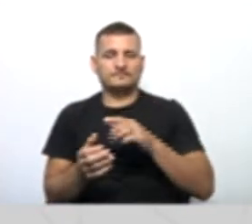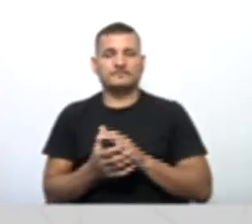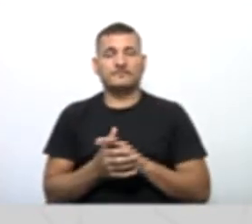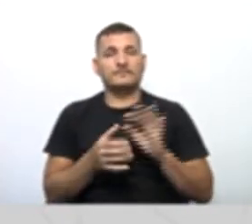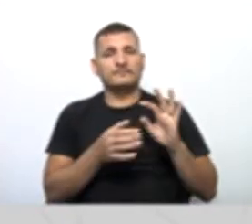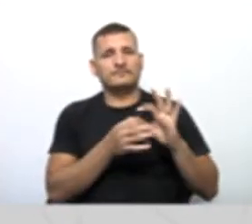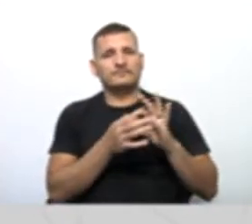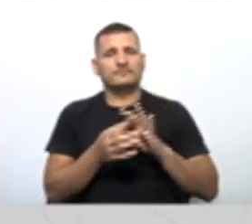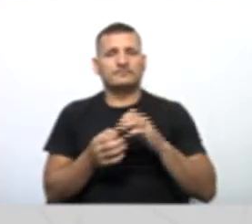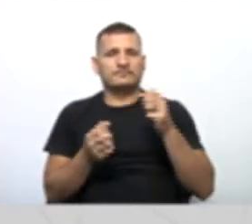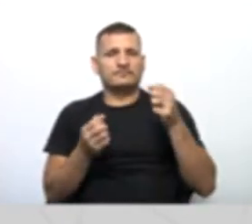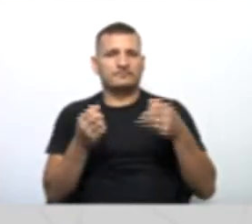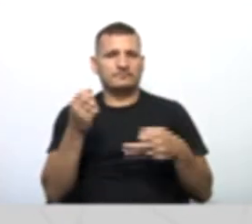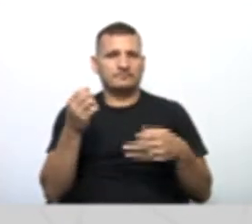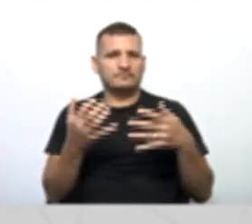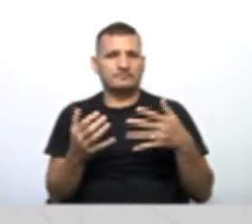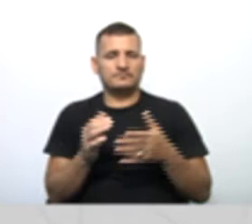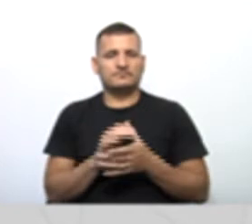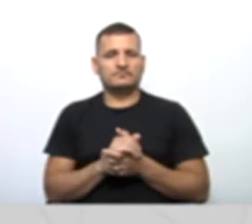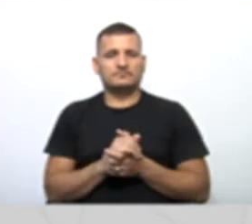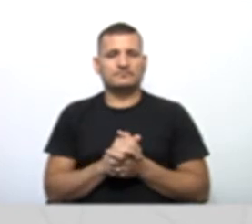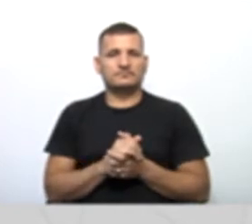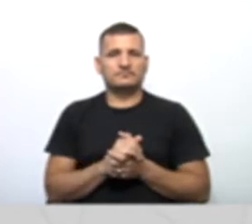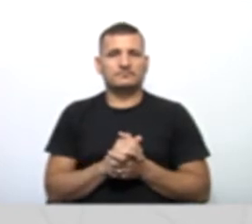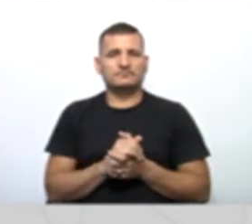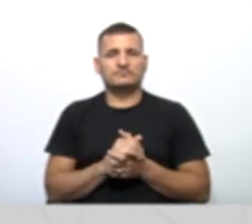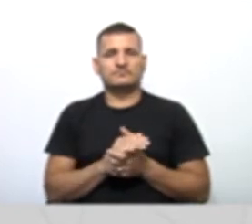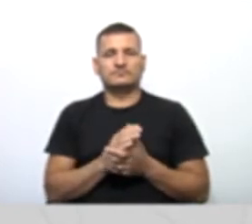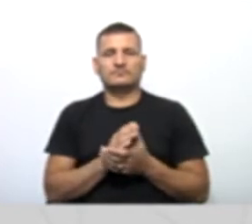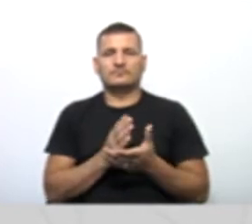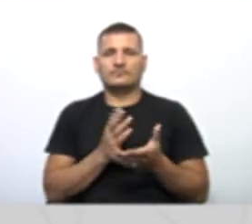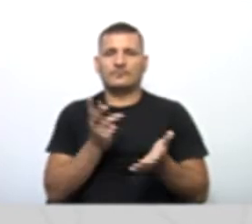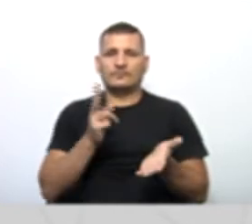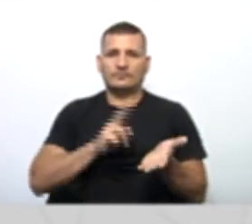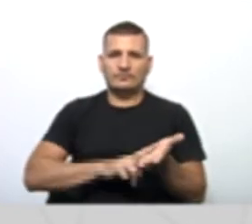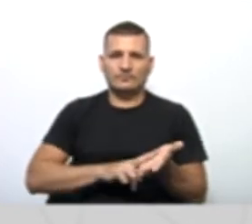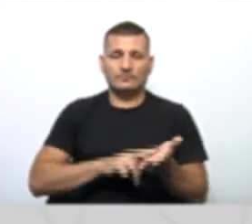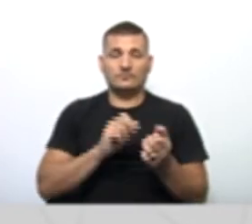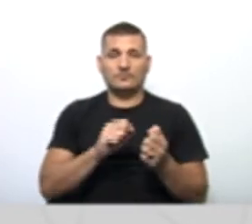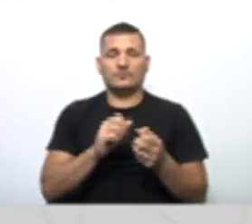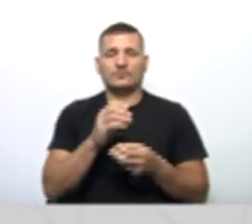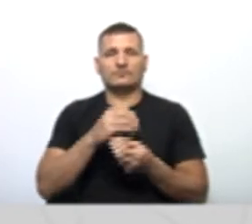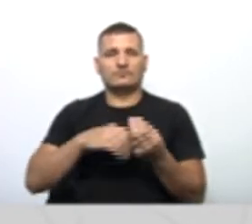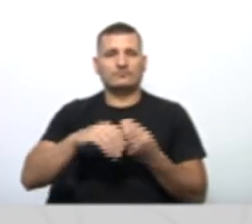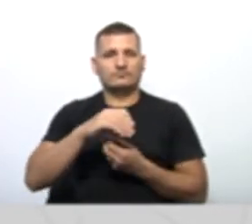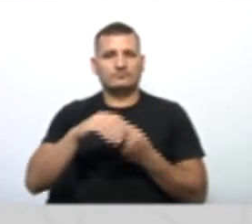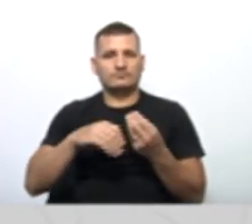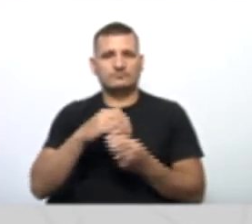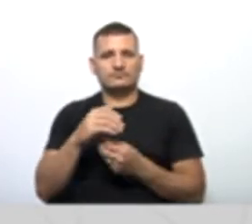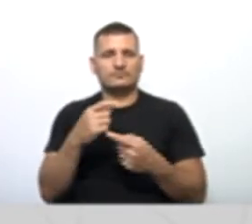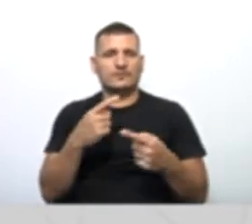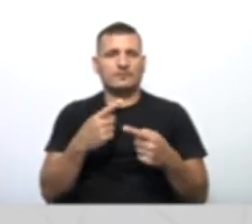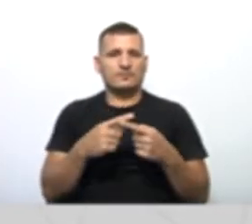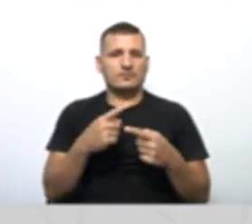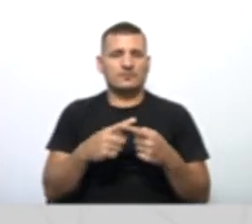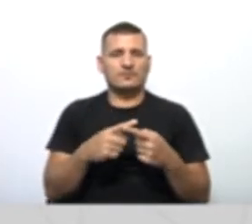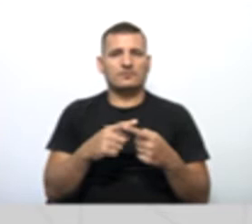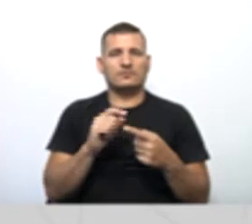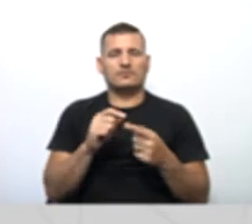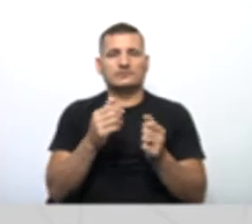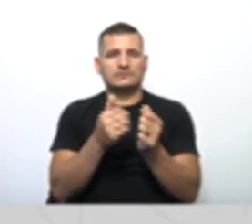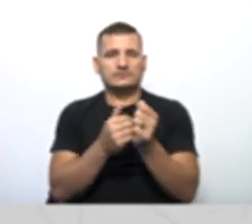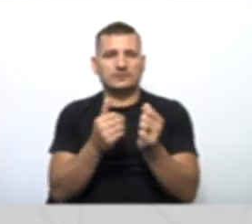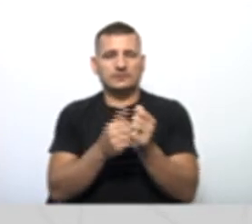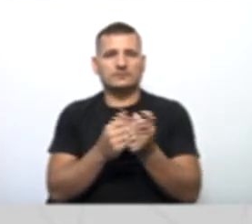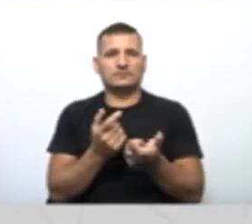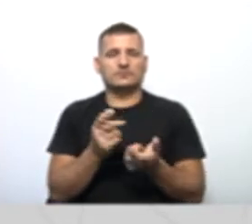autenticação, criptografia. A autenticação pode ser criptografada, né? Isso, porque exatamente. Você está transmitindo usuário e senha na